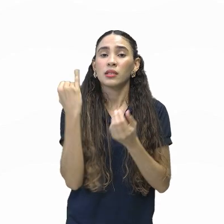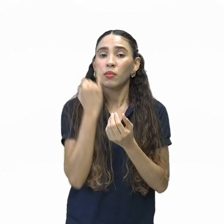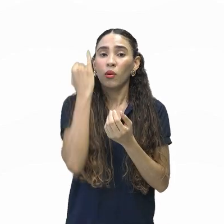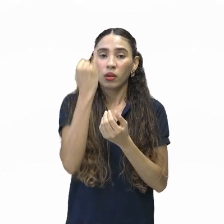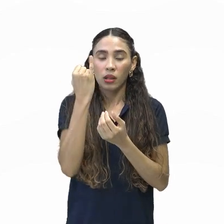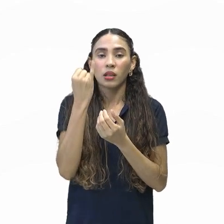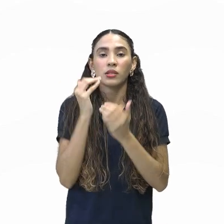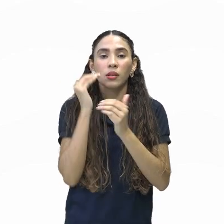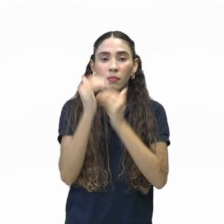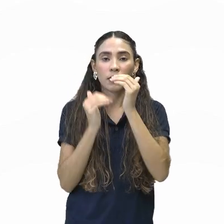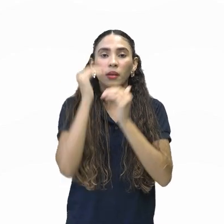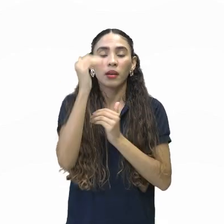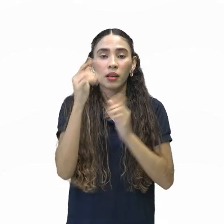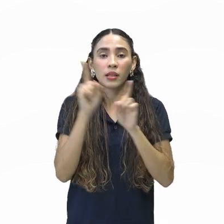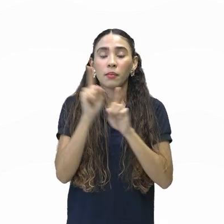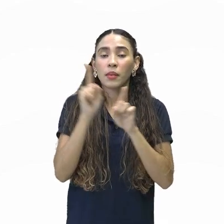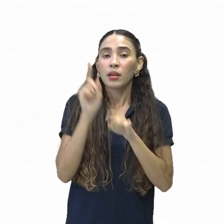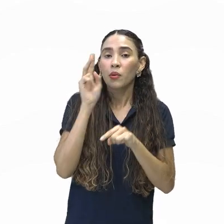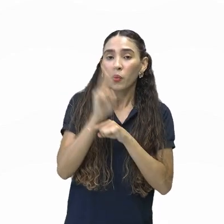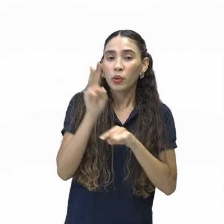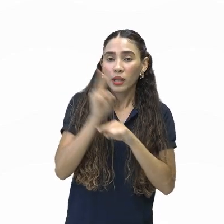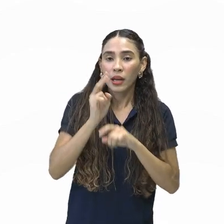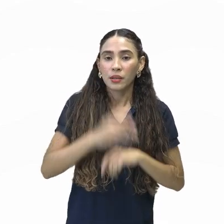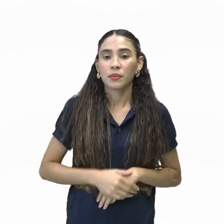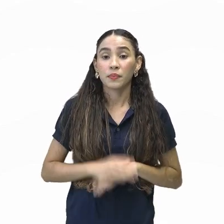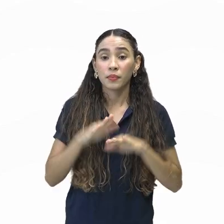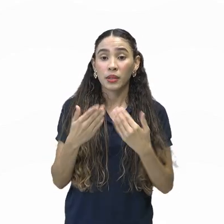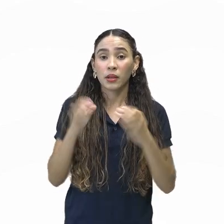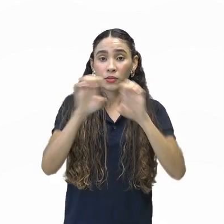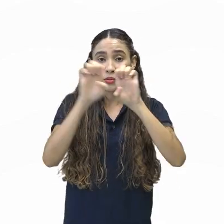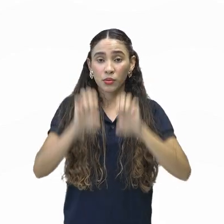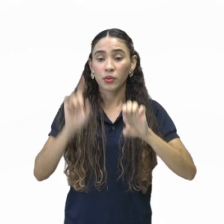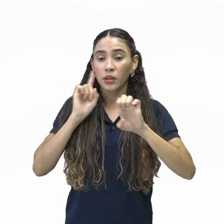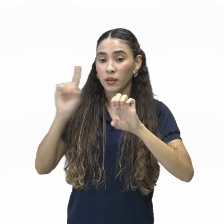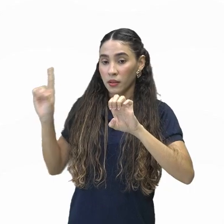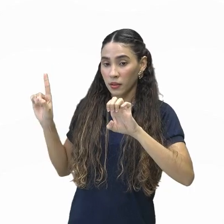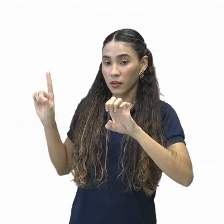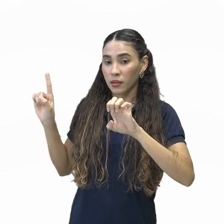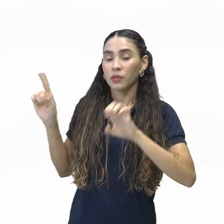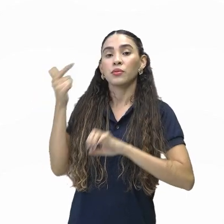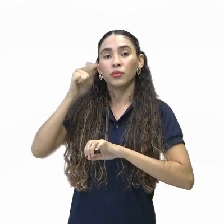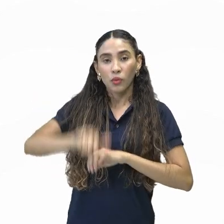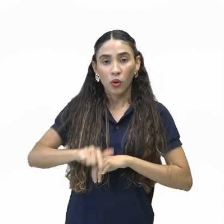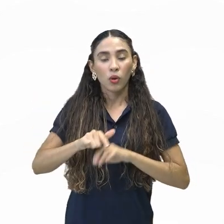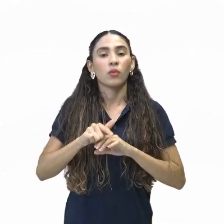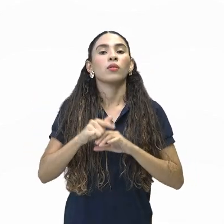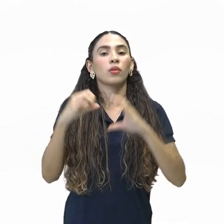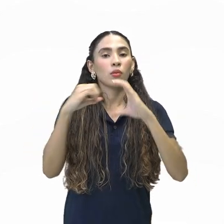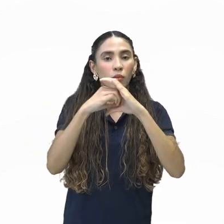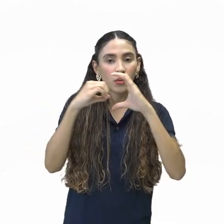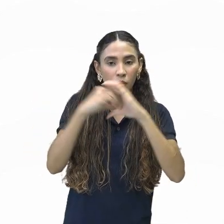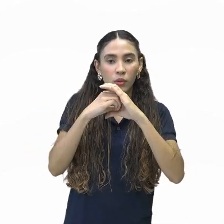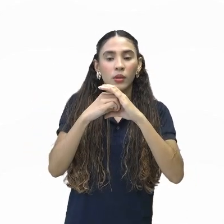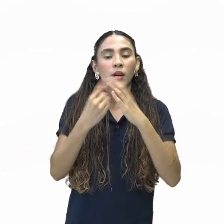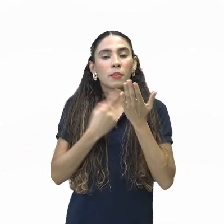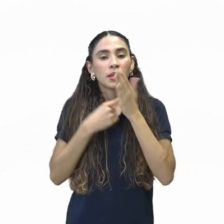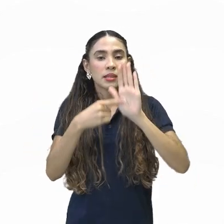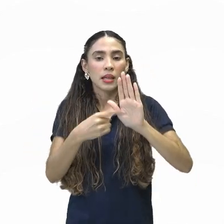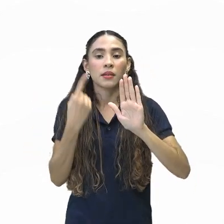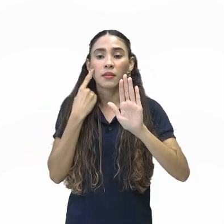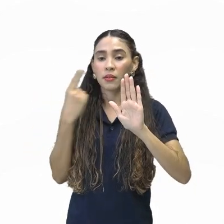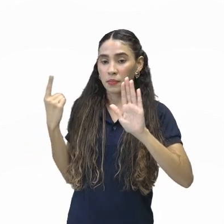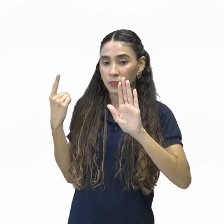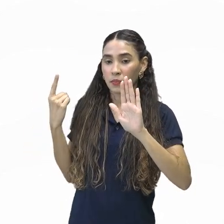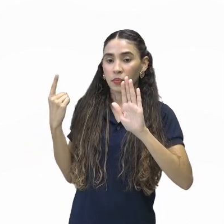seu crescimento e manutenção. Aí no nosso esquema nós temos mais uma vez a unidade básica da vida, né, sendo representada aí